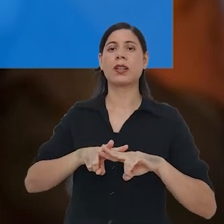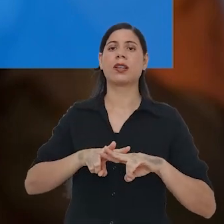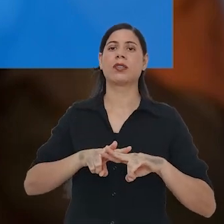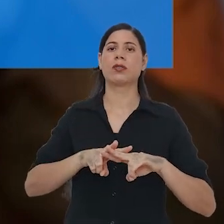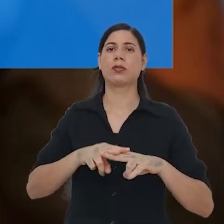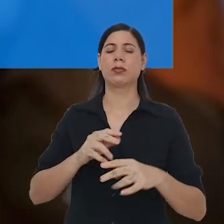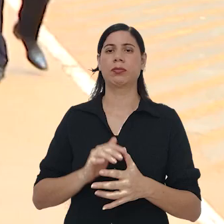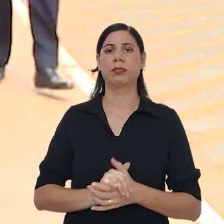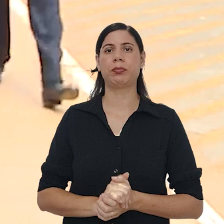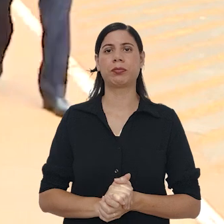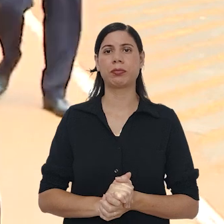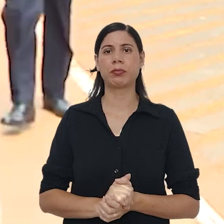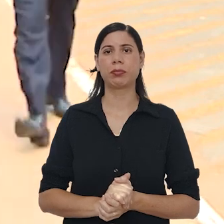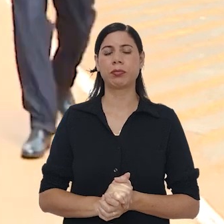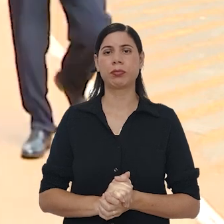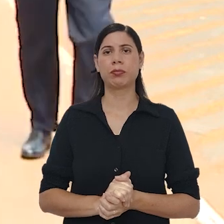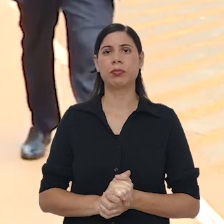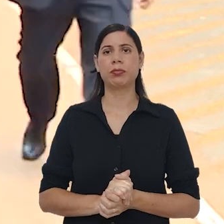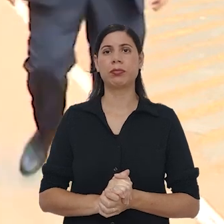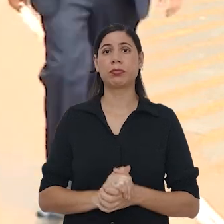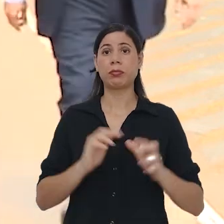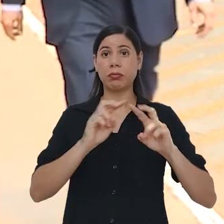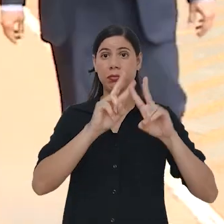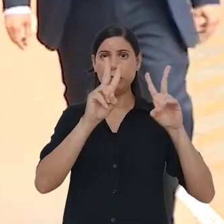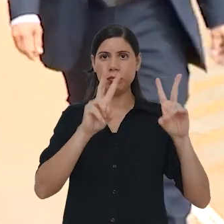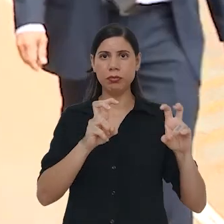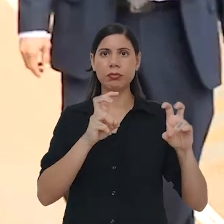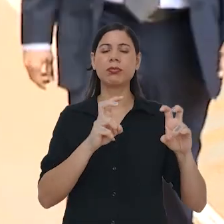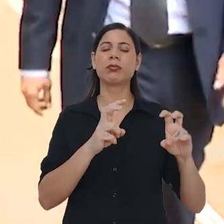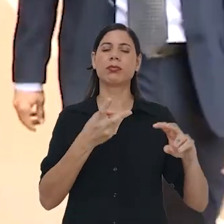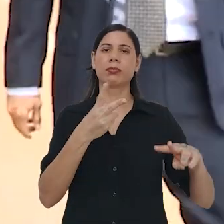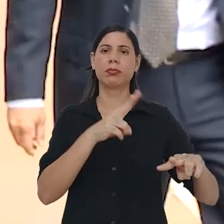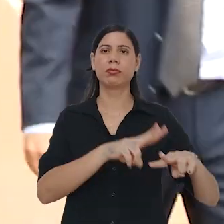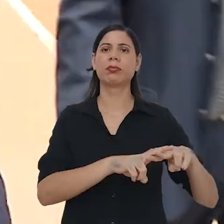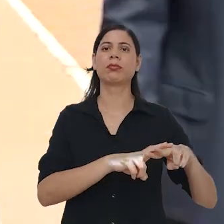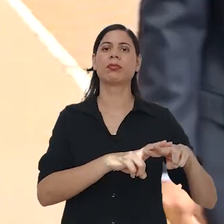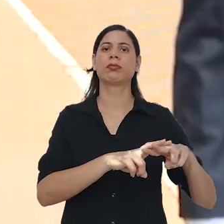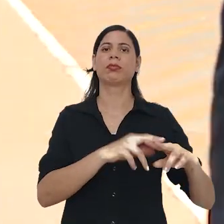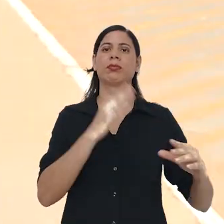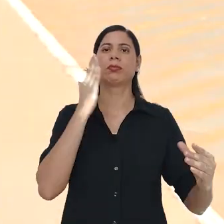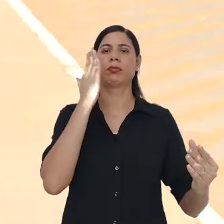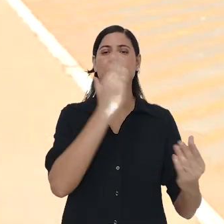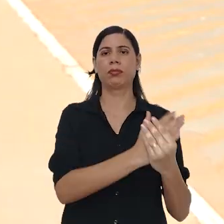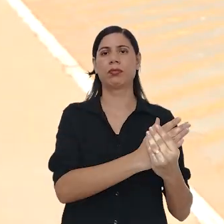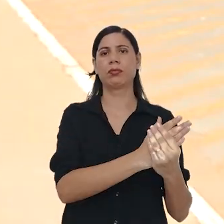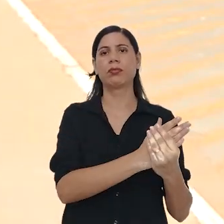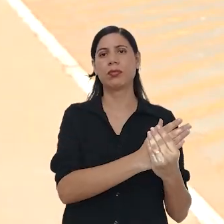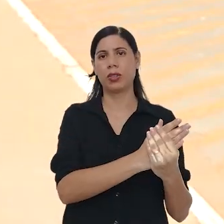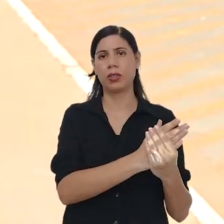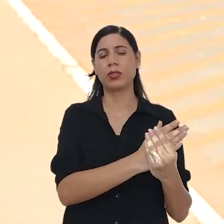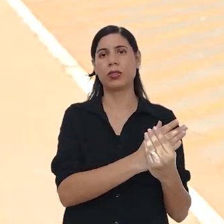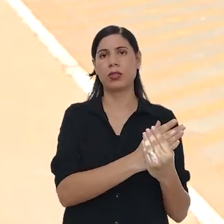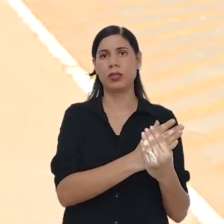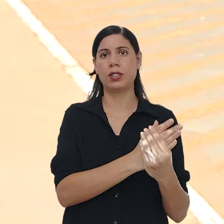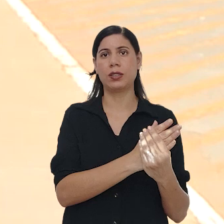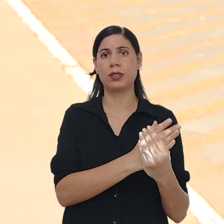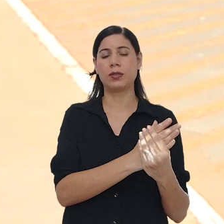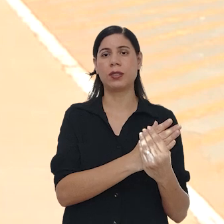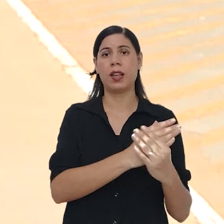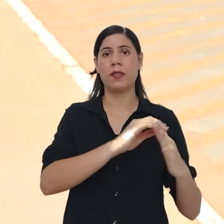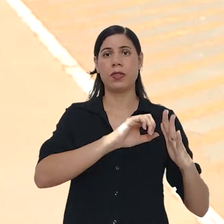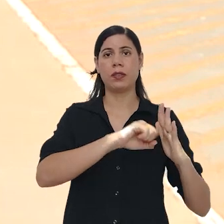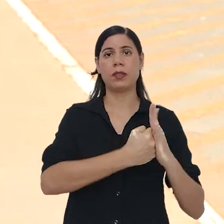regime fechado. E foi justamente a questão do regime prisional que trouxe para a apreciação da Justiça o caso